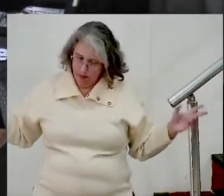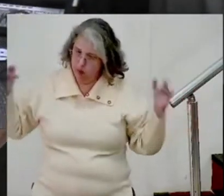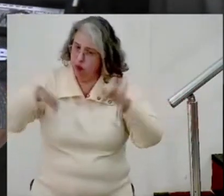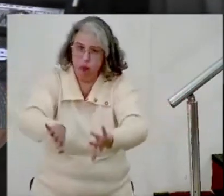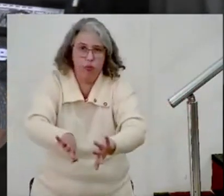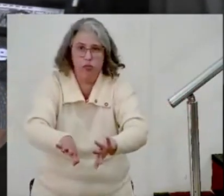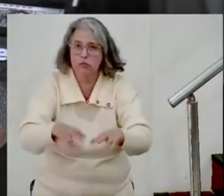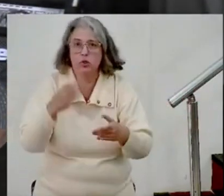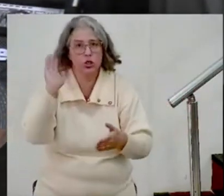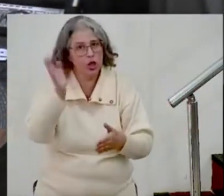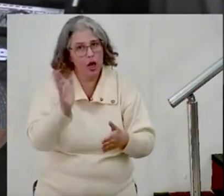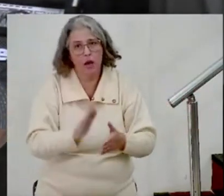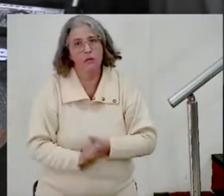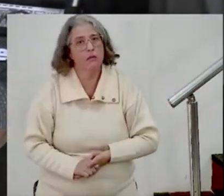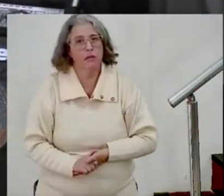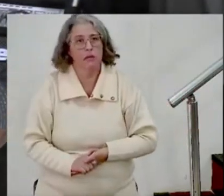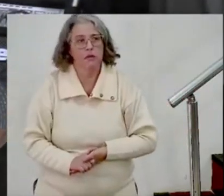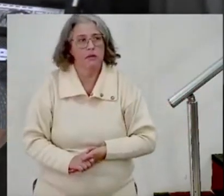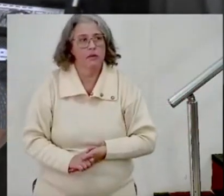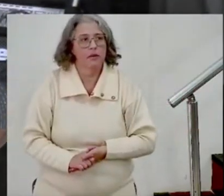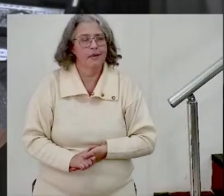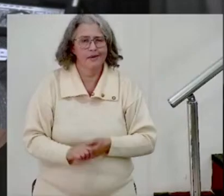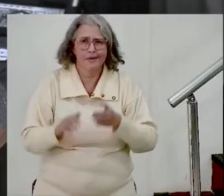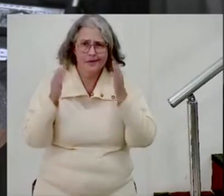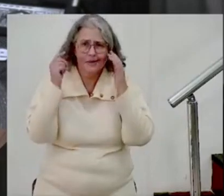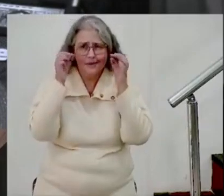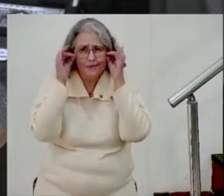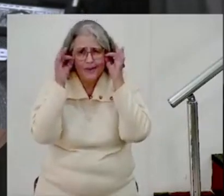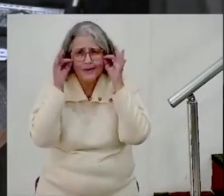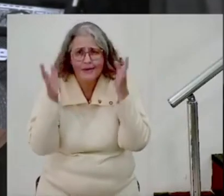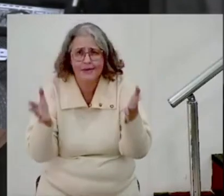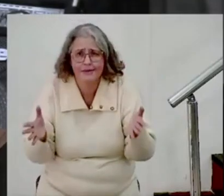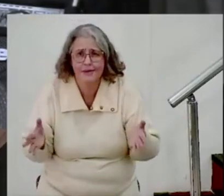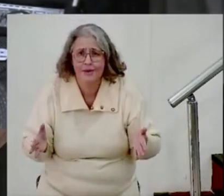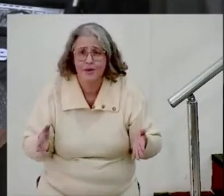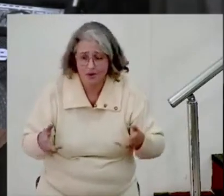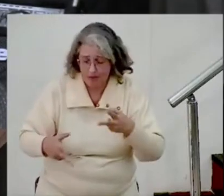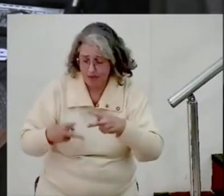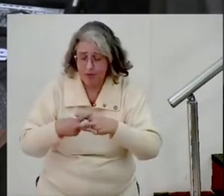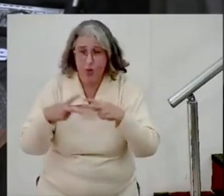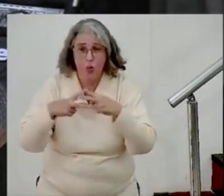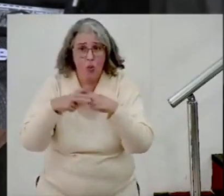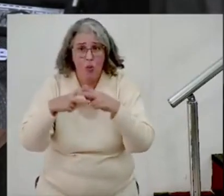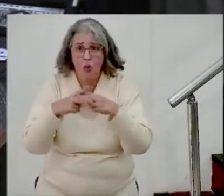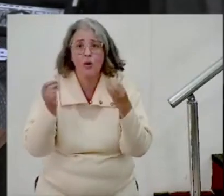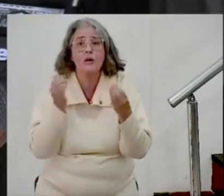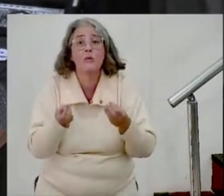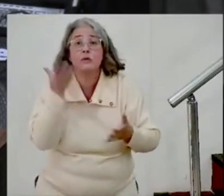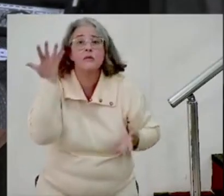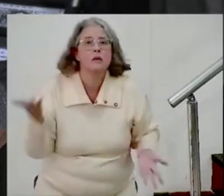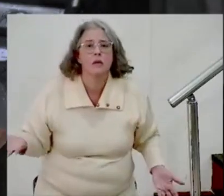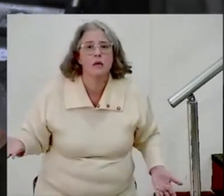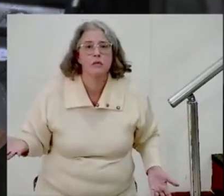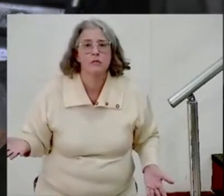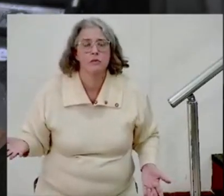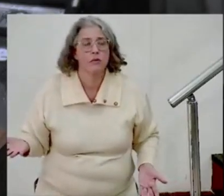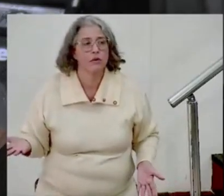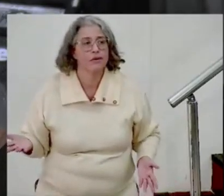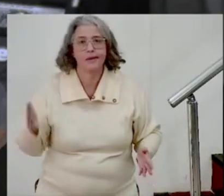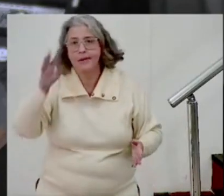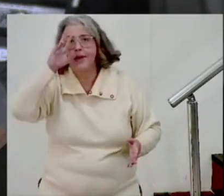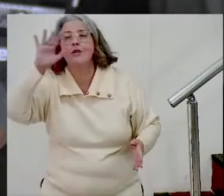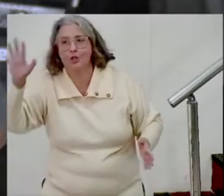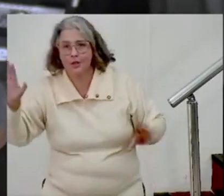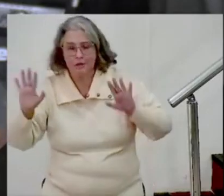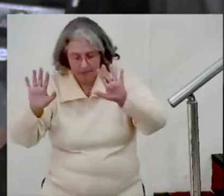cidade. Você está entrando comigo nesse mundo do que está acontecendo nessa batalha? Então, aqui você imagina aqui, né? Já